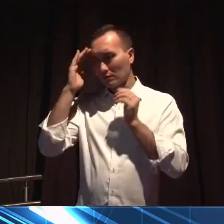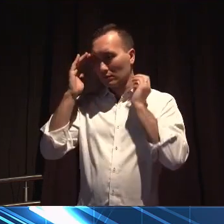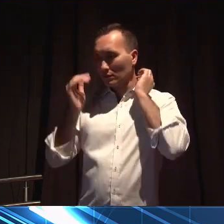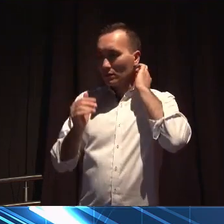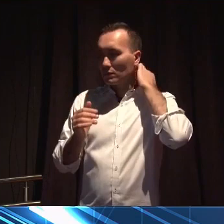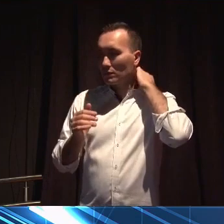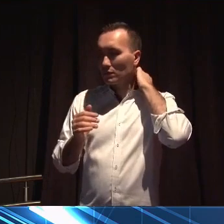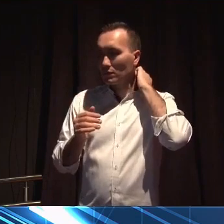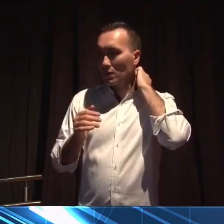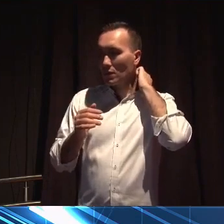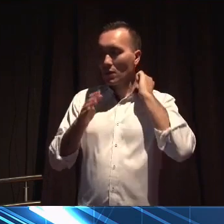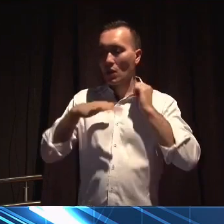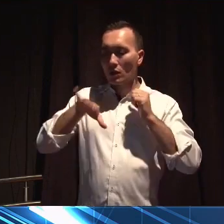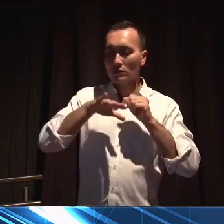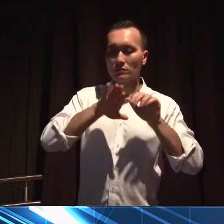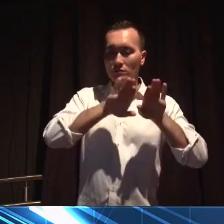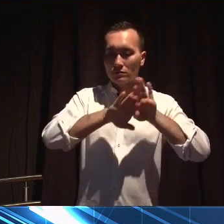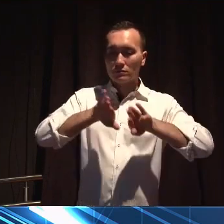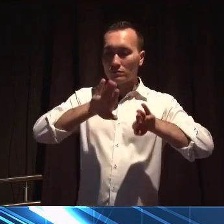requisição por